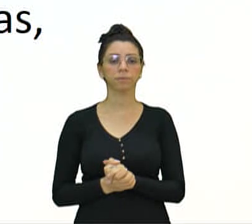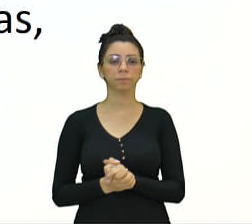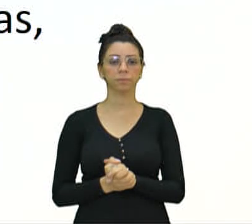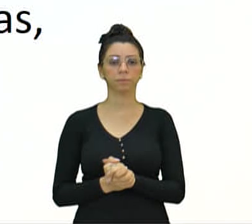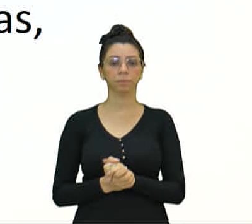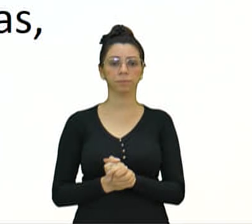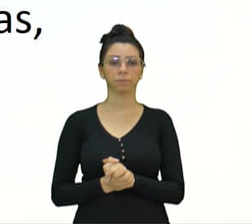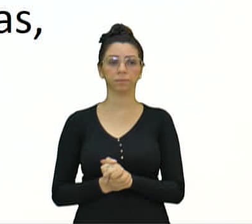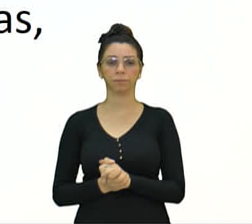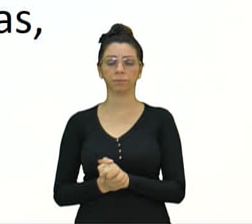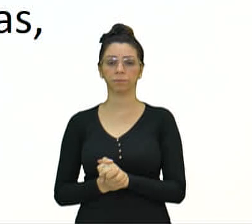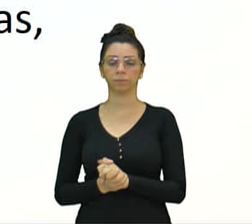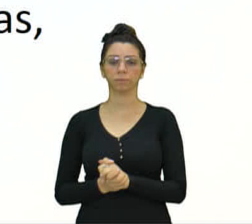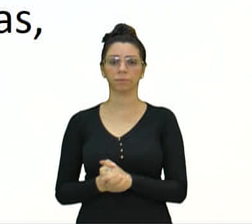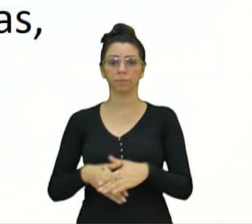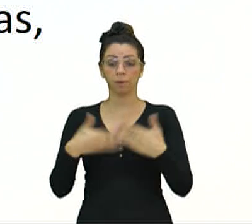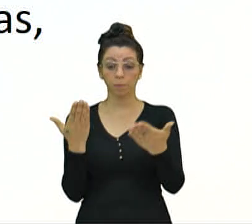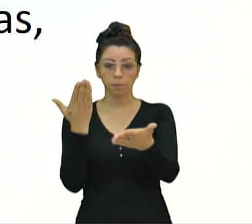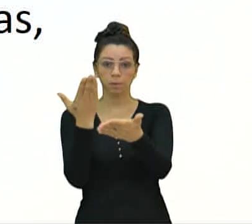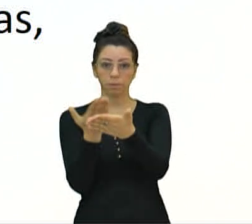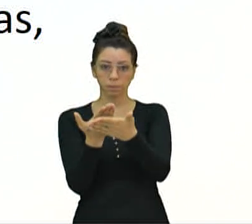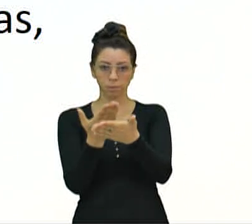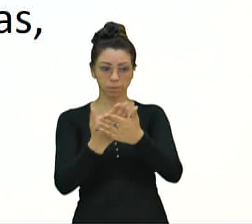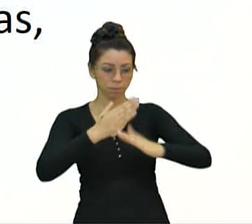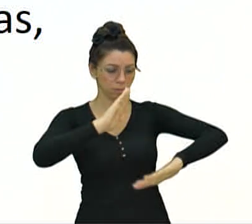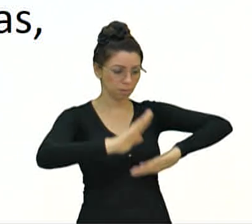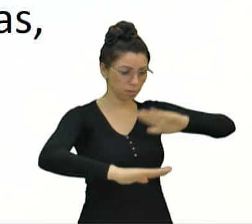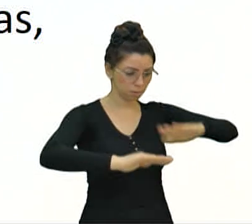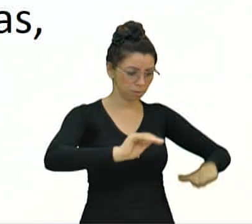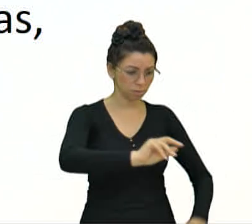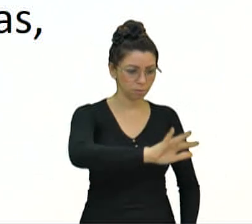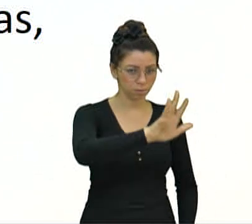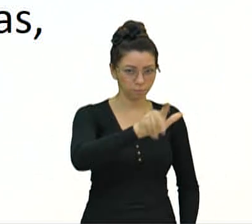o que estudamos sobre os tambores africanos e